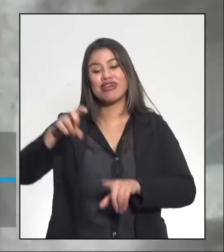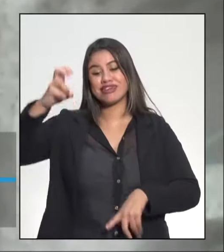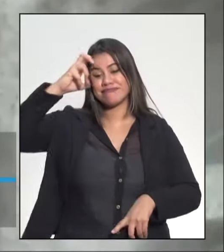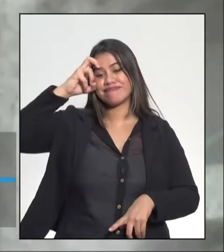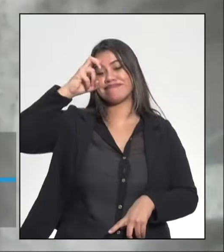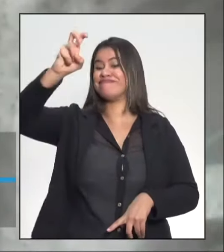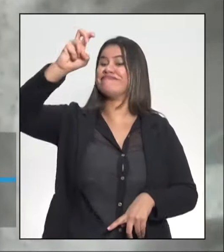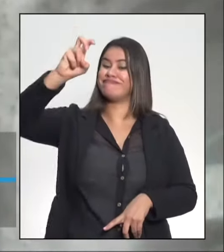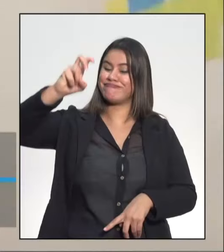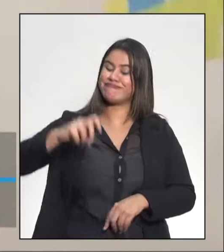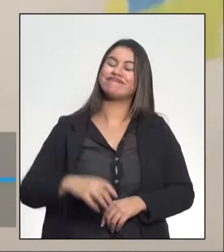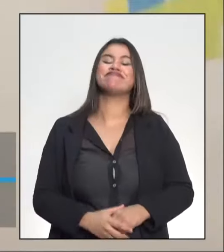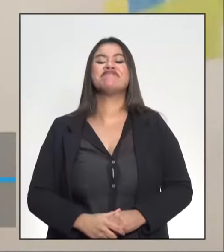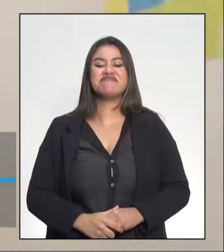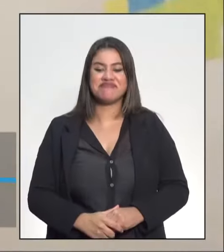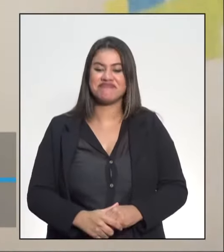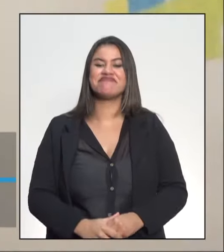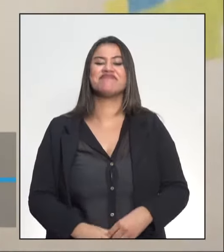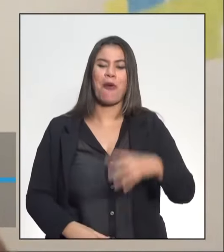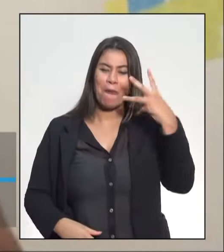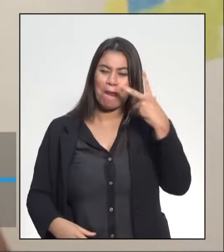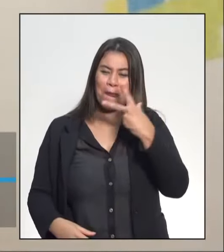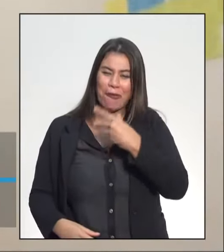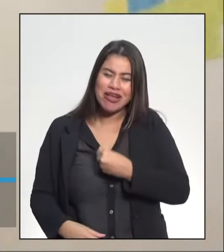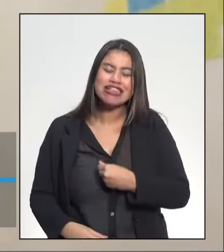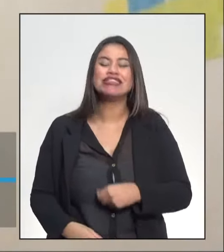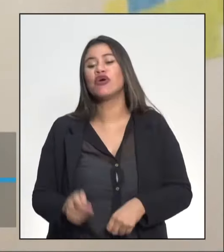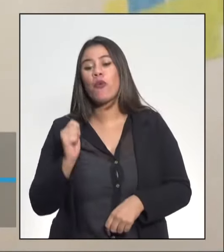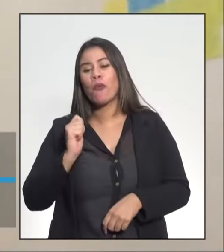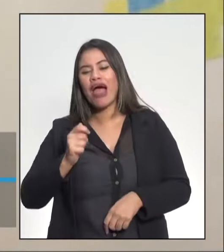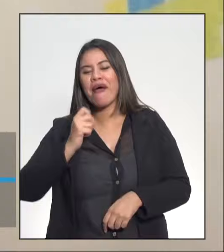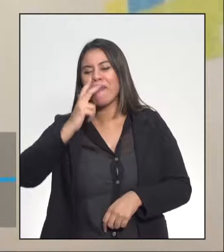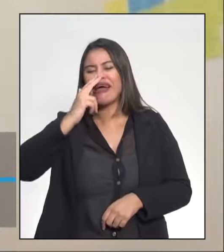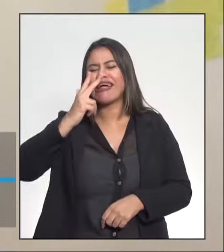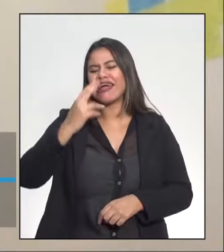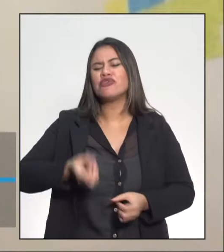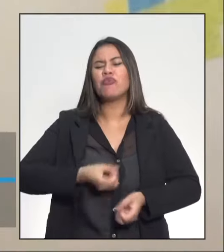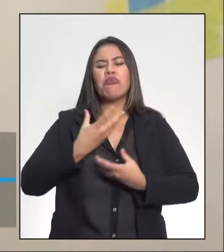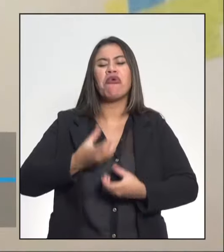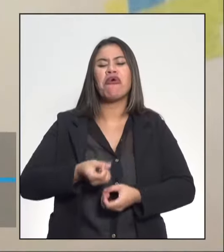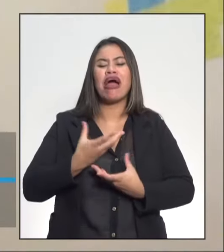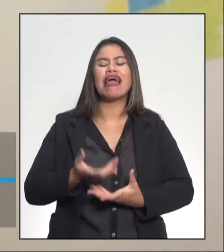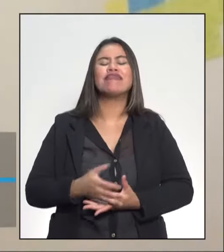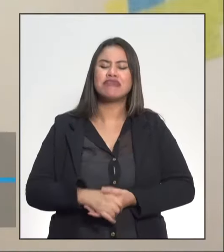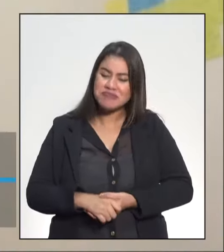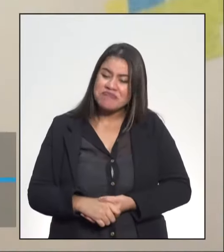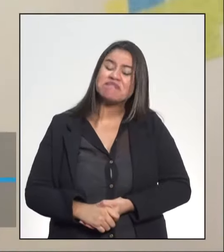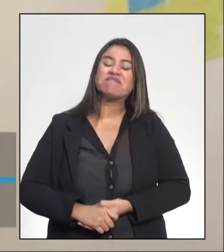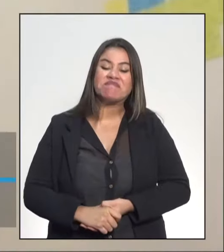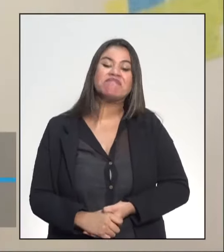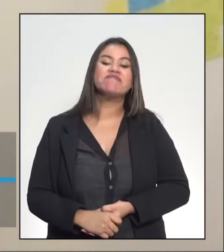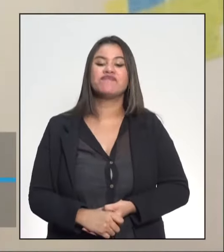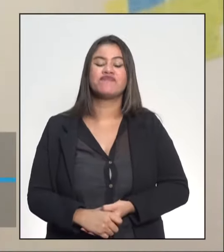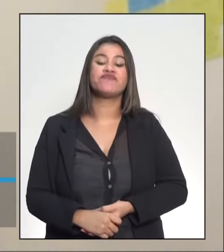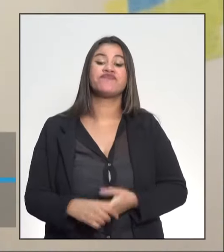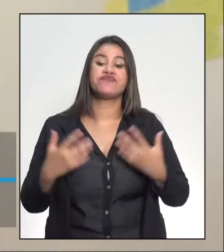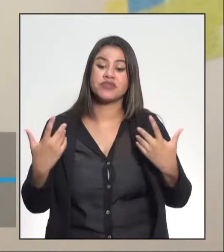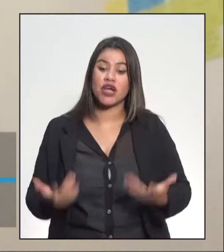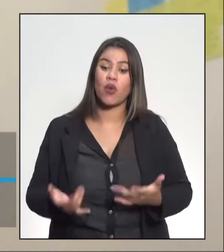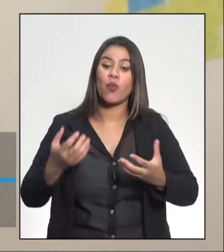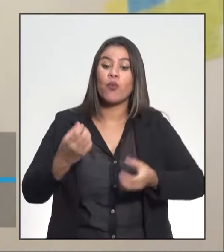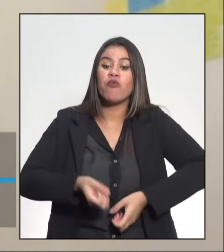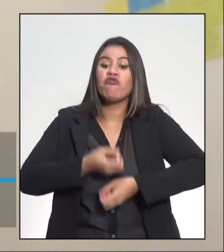Fernando escreveu. Nossa, poético praticamente. Adorei. Exatamente. Então, é importante